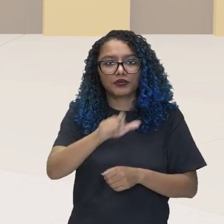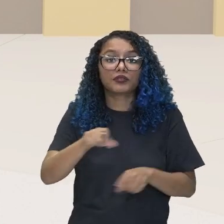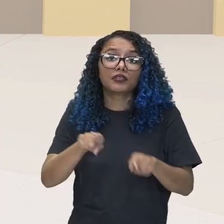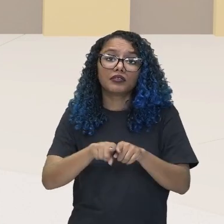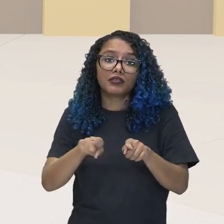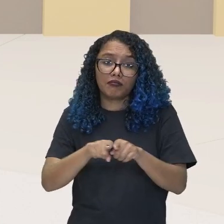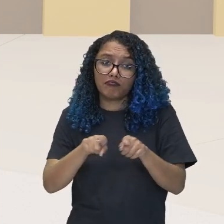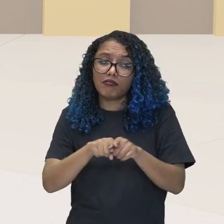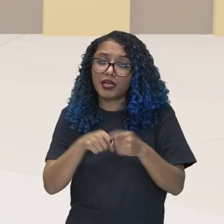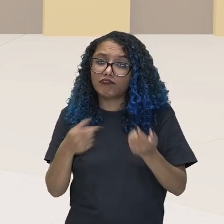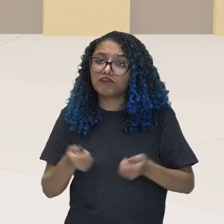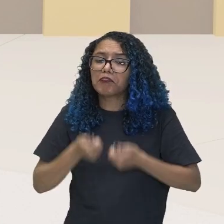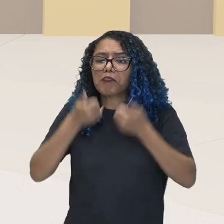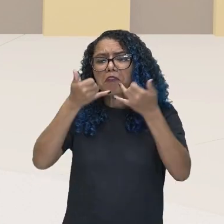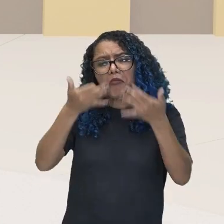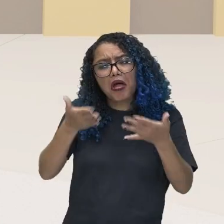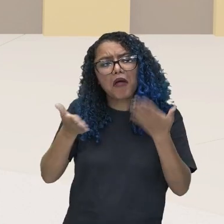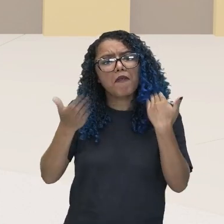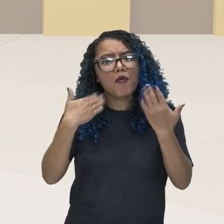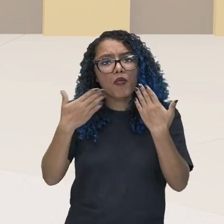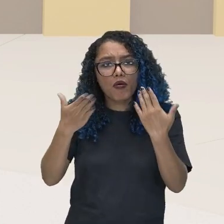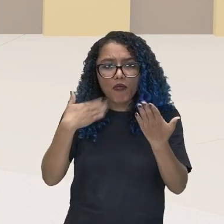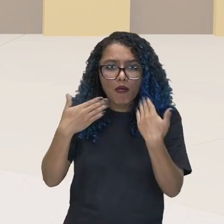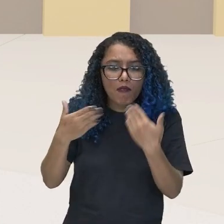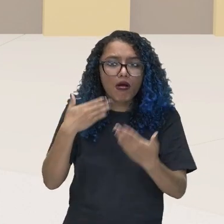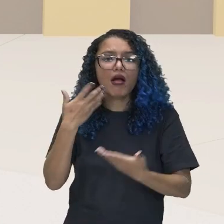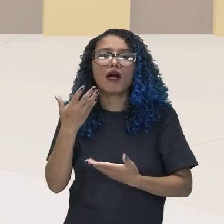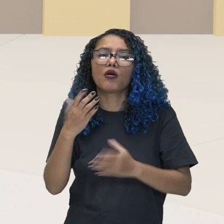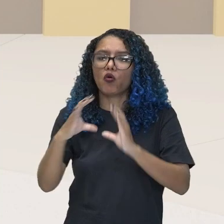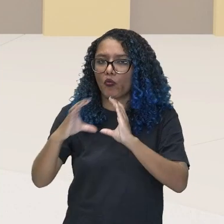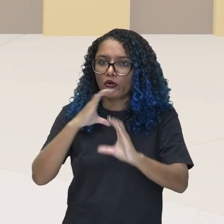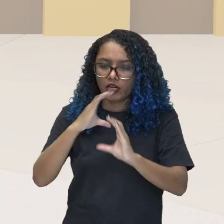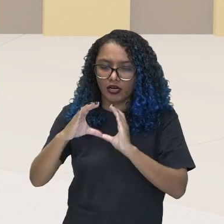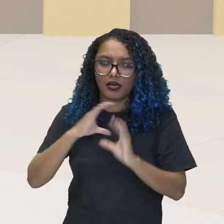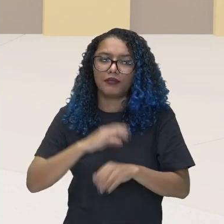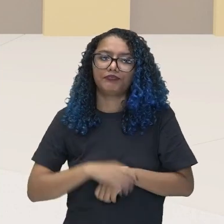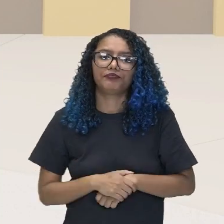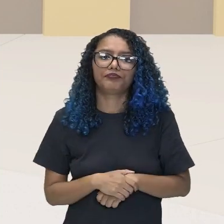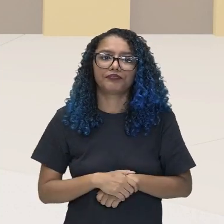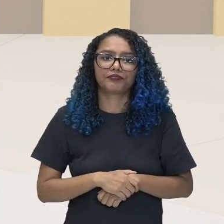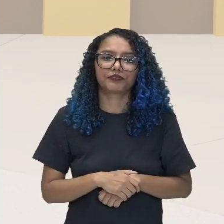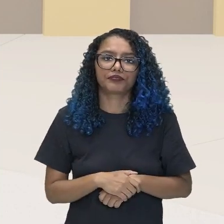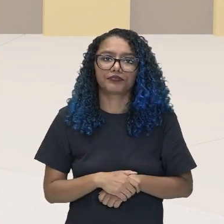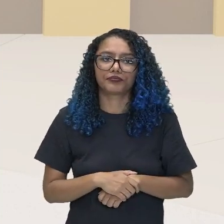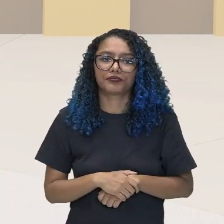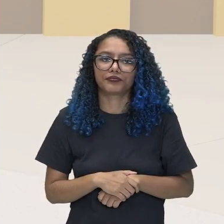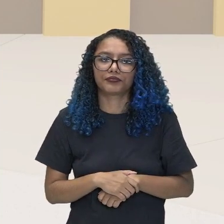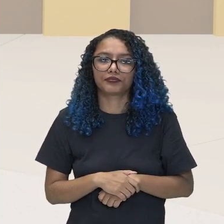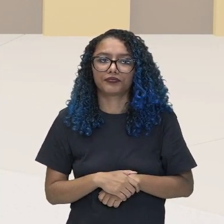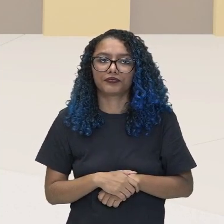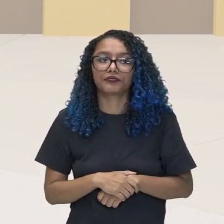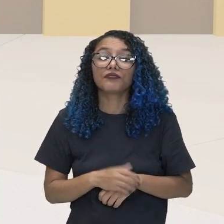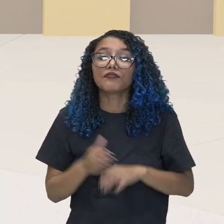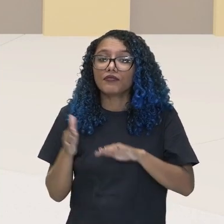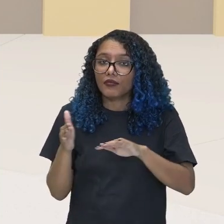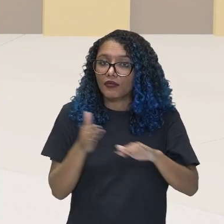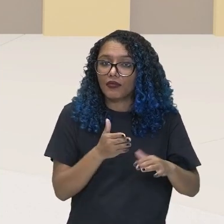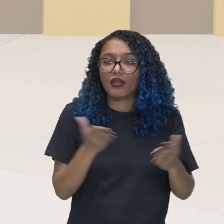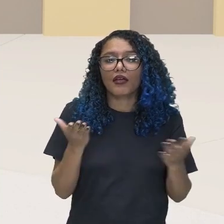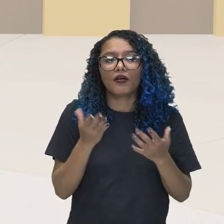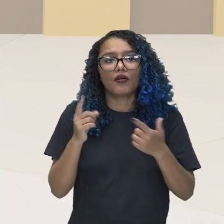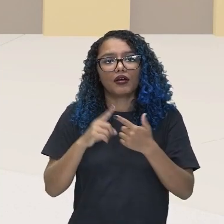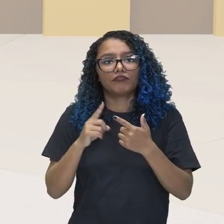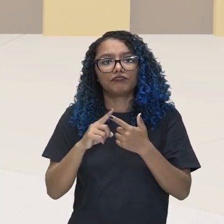falar com as pessoas. E aí, saindo dessas habilidades, nós vamos até as habilidades literárias, né? Então,